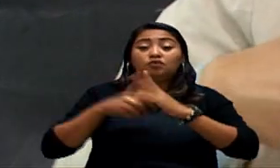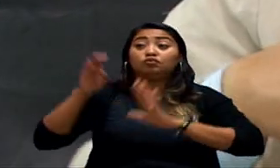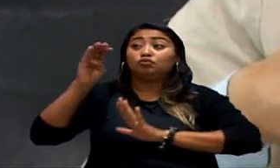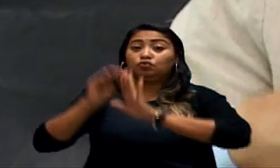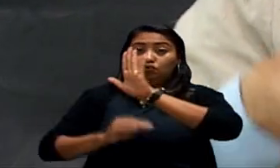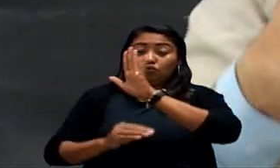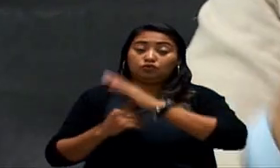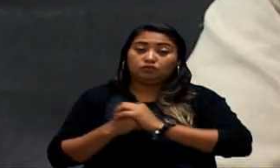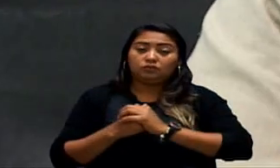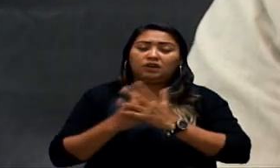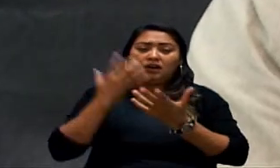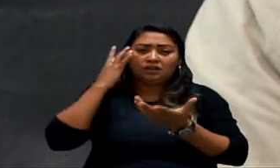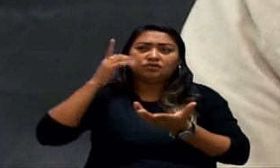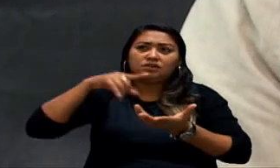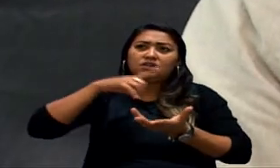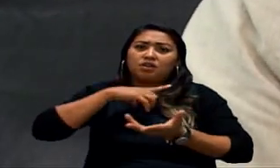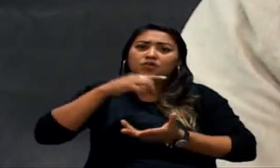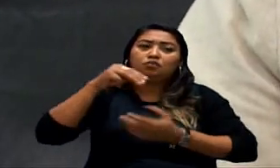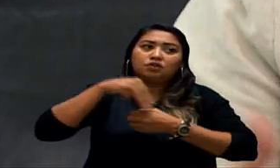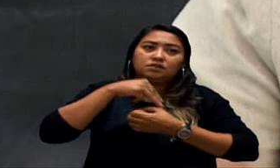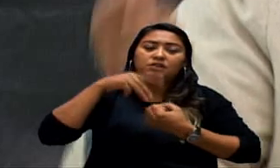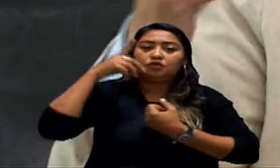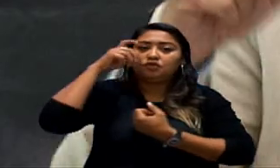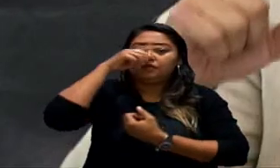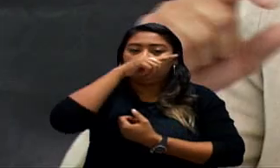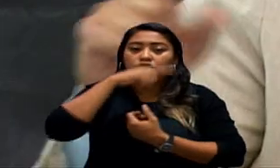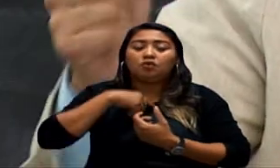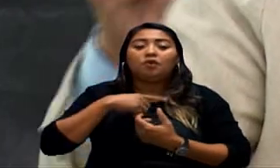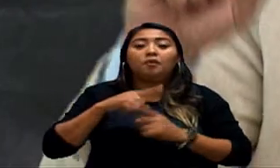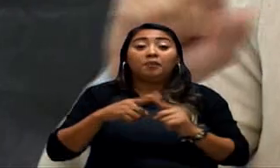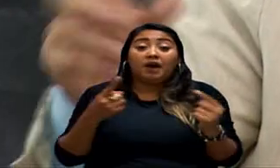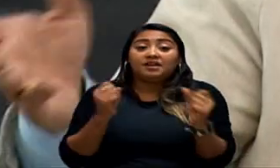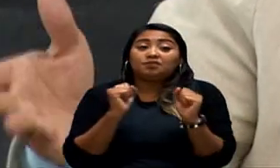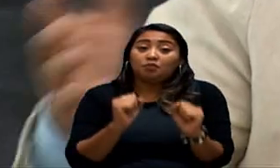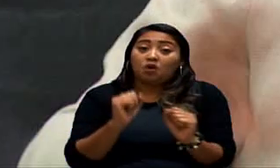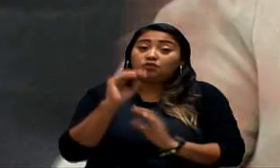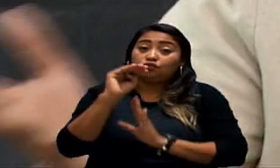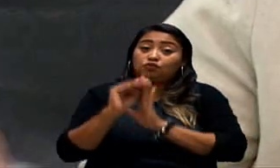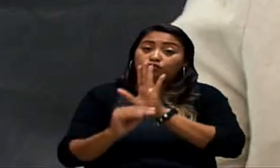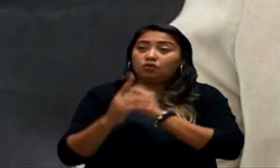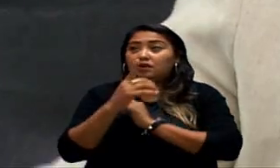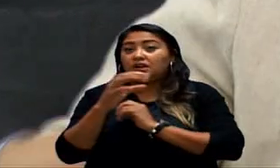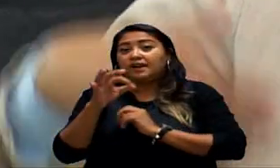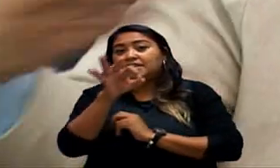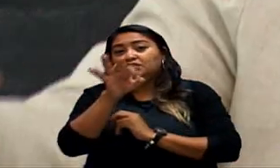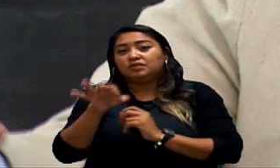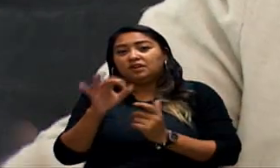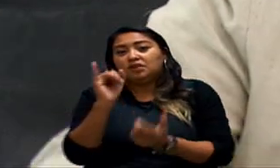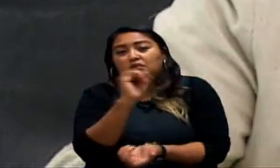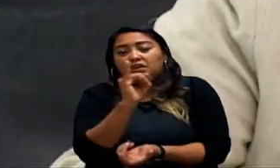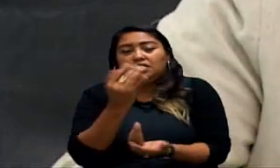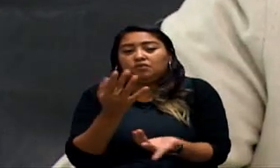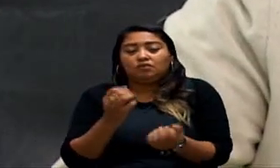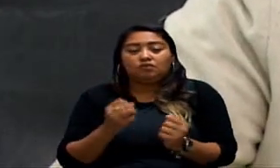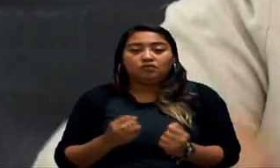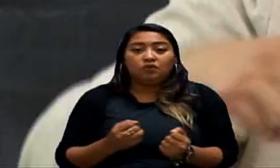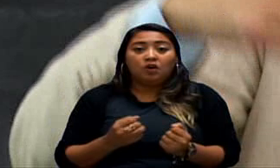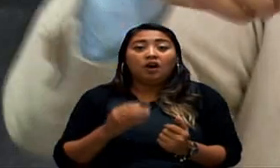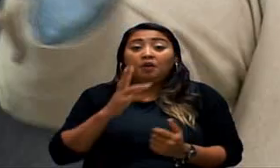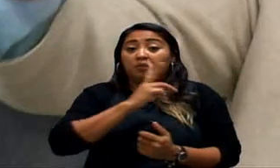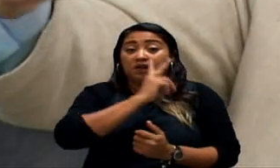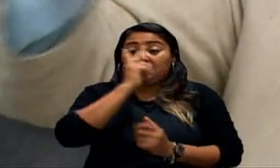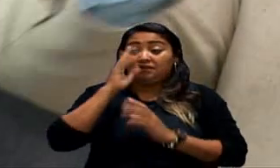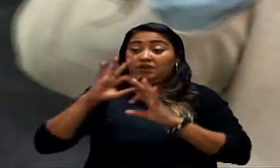ter um crematório municipal, seria difícil. Mas poderíamos colocar um desconto de 10% no IPTU, que seja, né, para